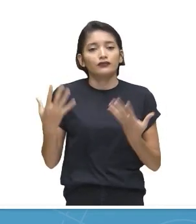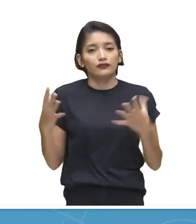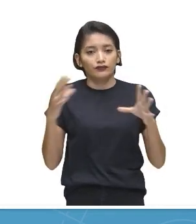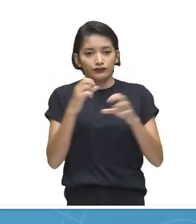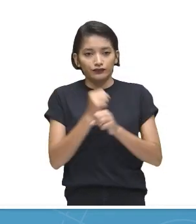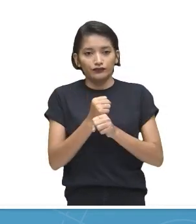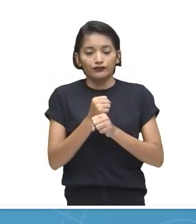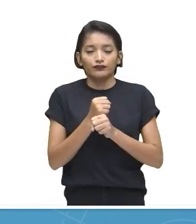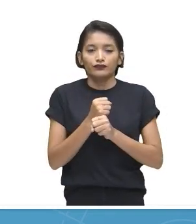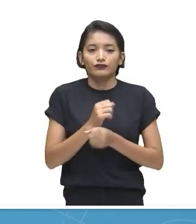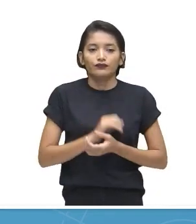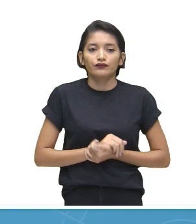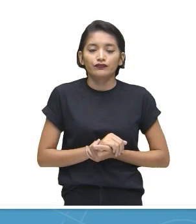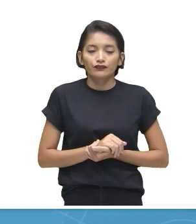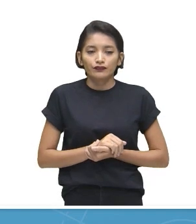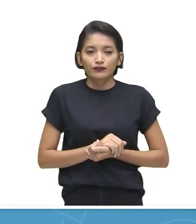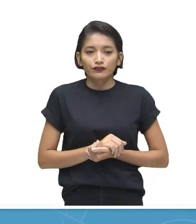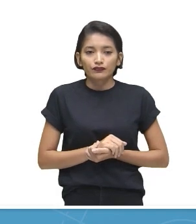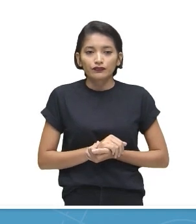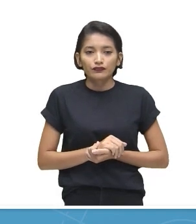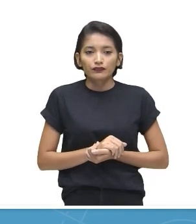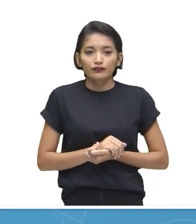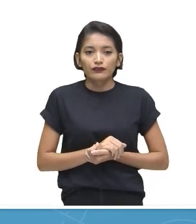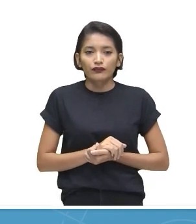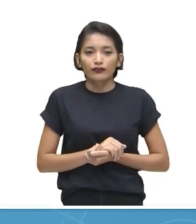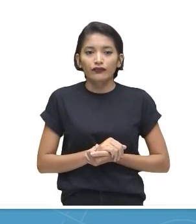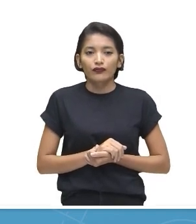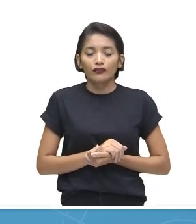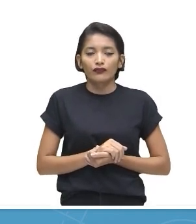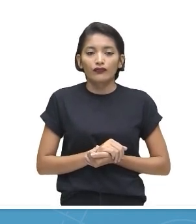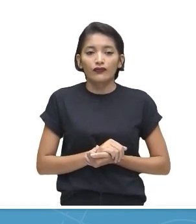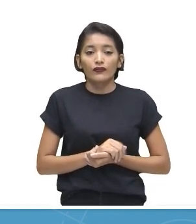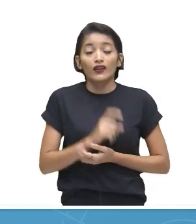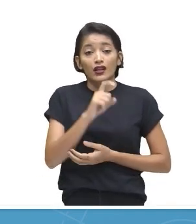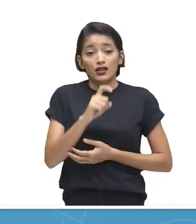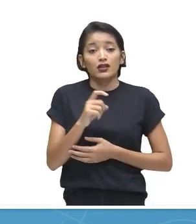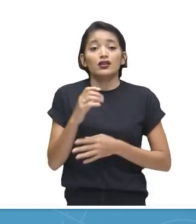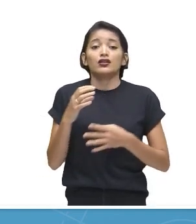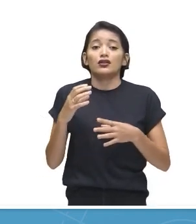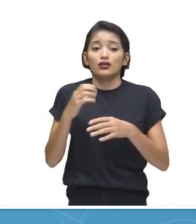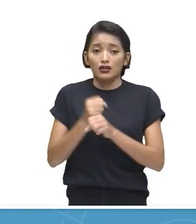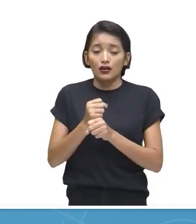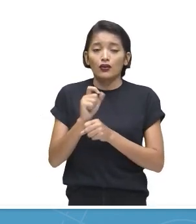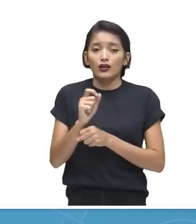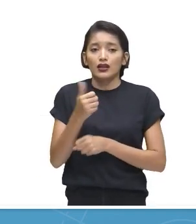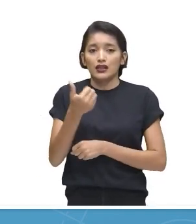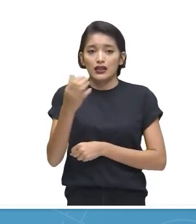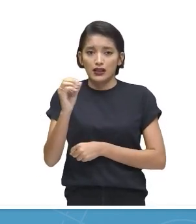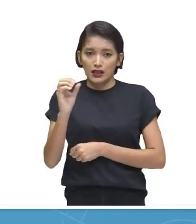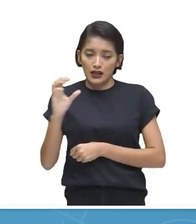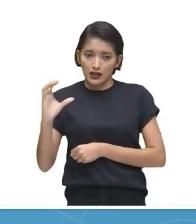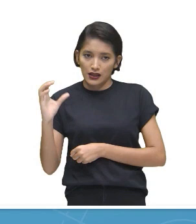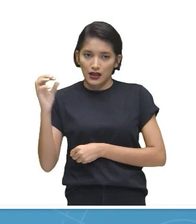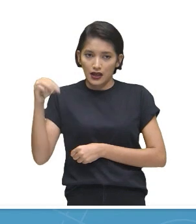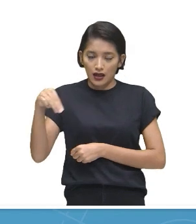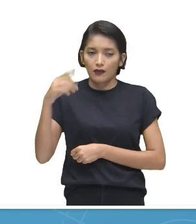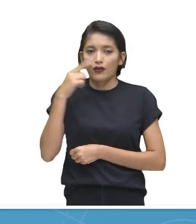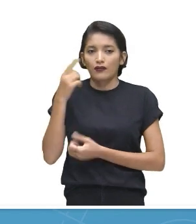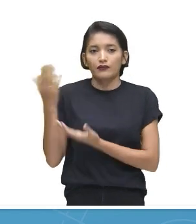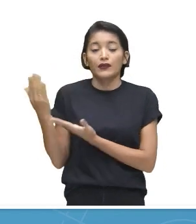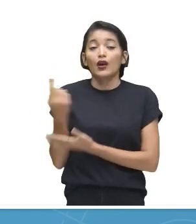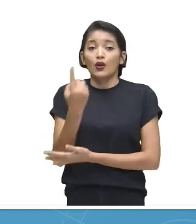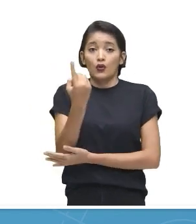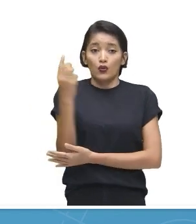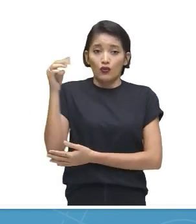cálculo, você chega ao x é igual a 100 centímetros, mas continuando a nossa questão, nós temos aí, ó, 1